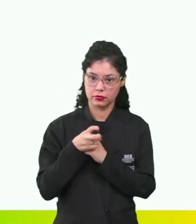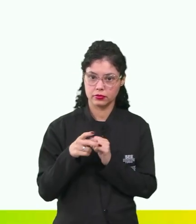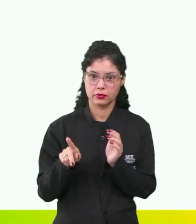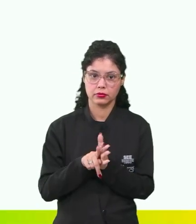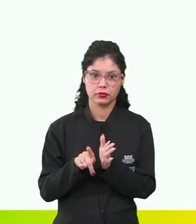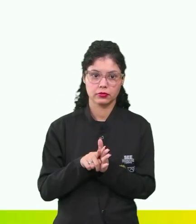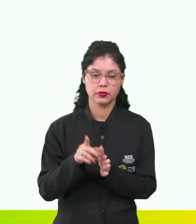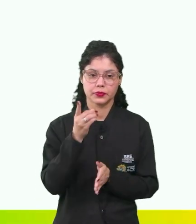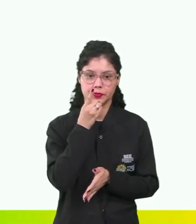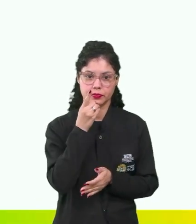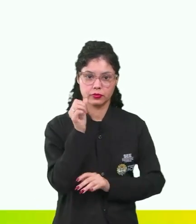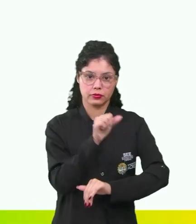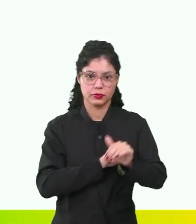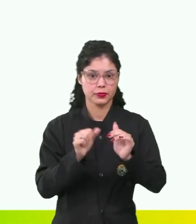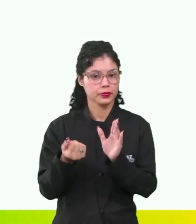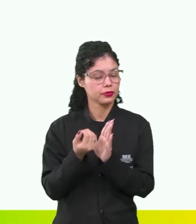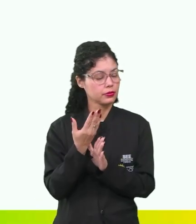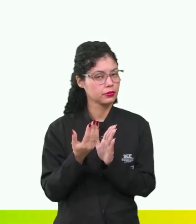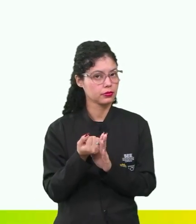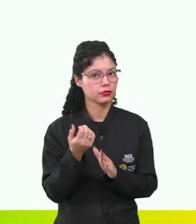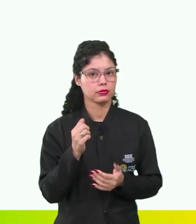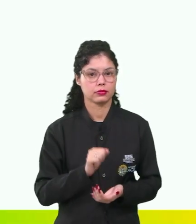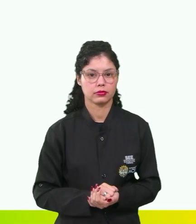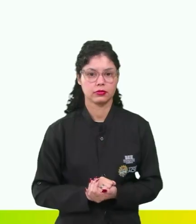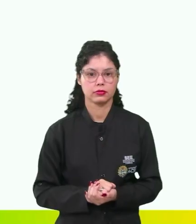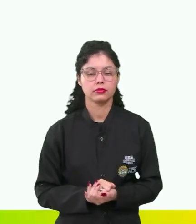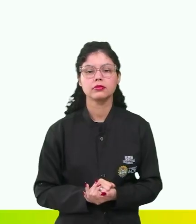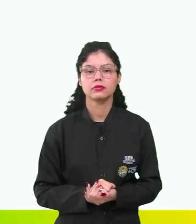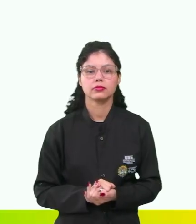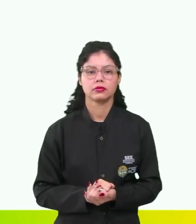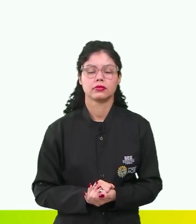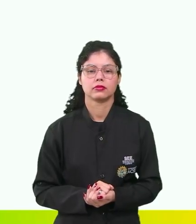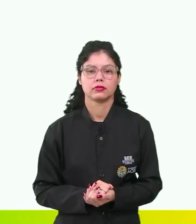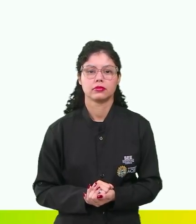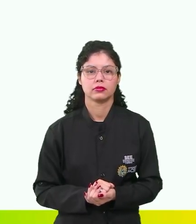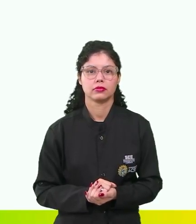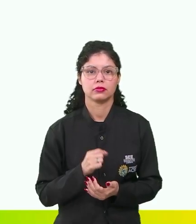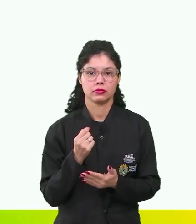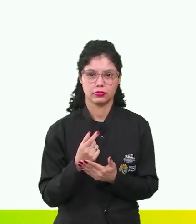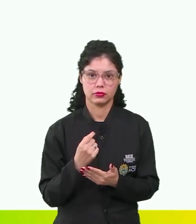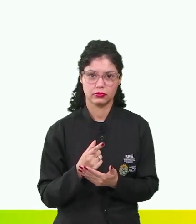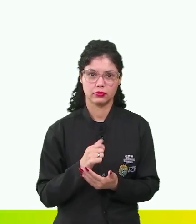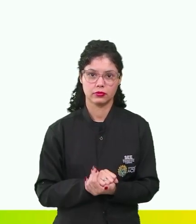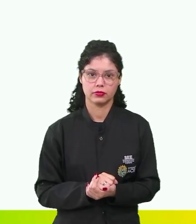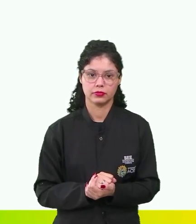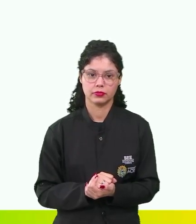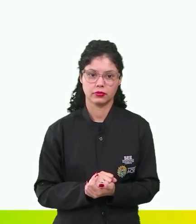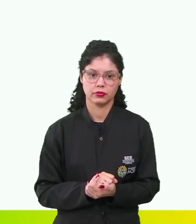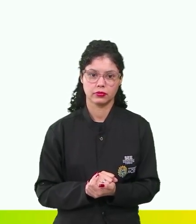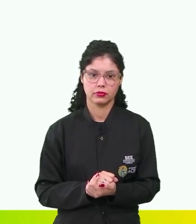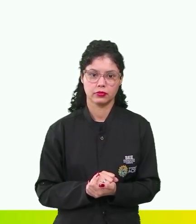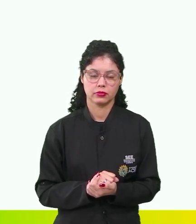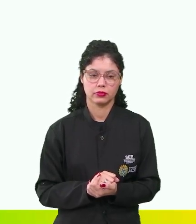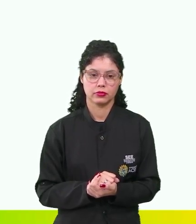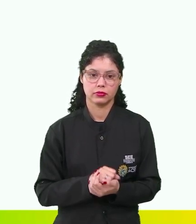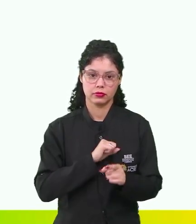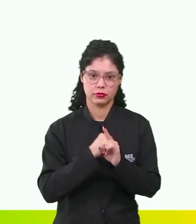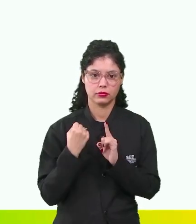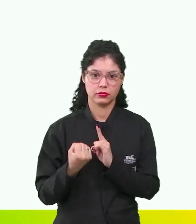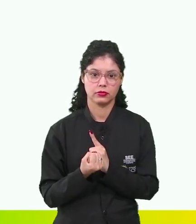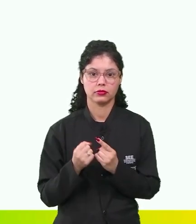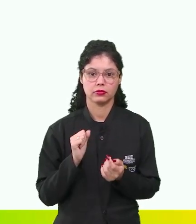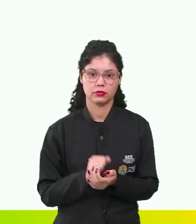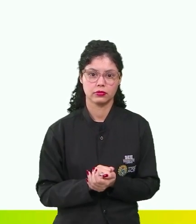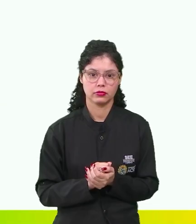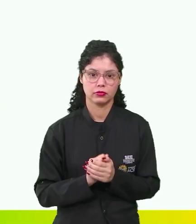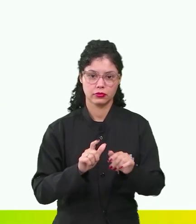o cotidiano, transformando-o em um produto para o consumo. A